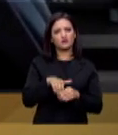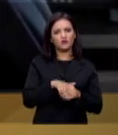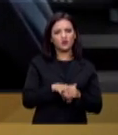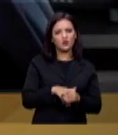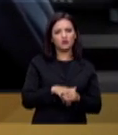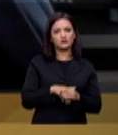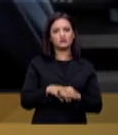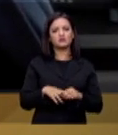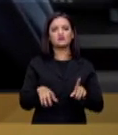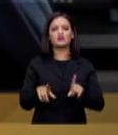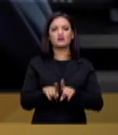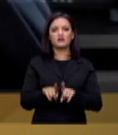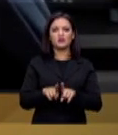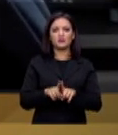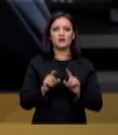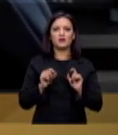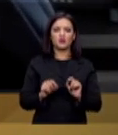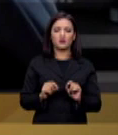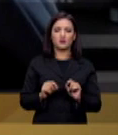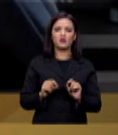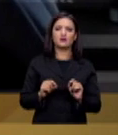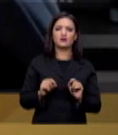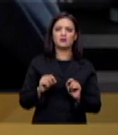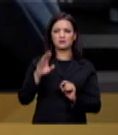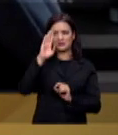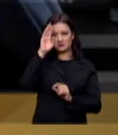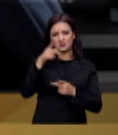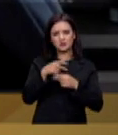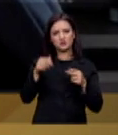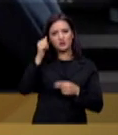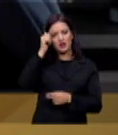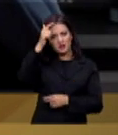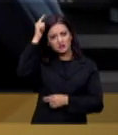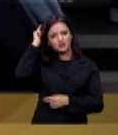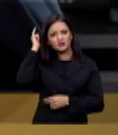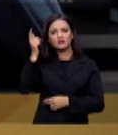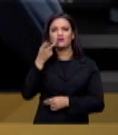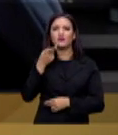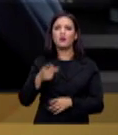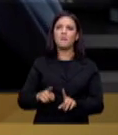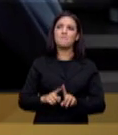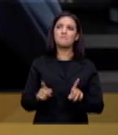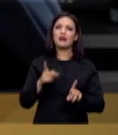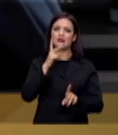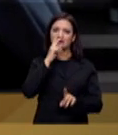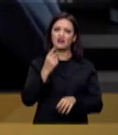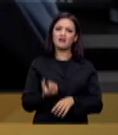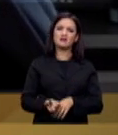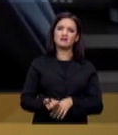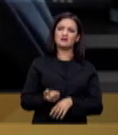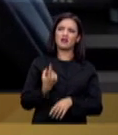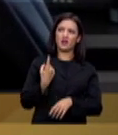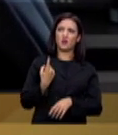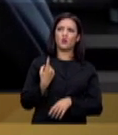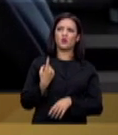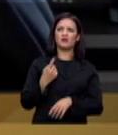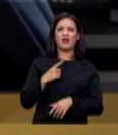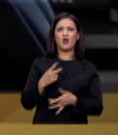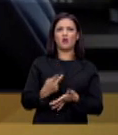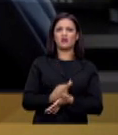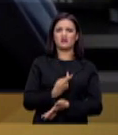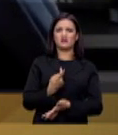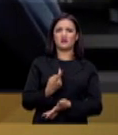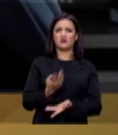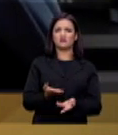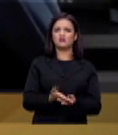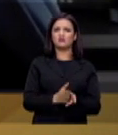considerações particulares do ministro Alexandre de Moraes. Há alguma coisa estranha acontecendo aqui nesse processo.